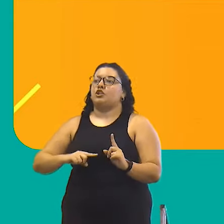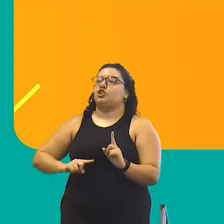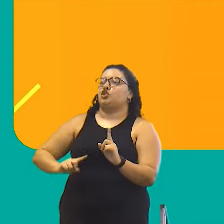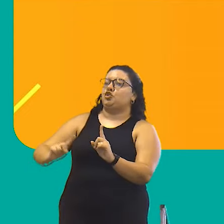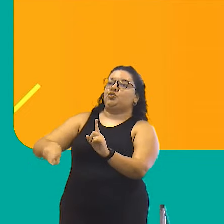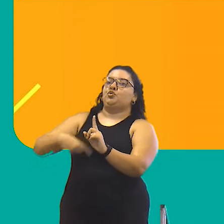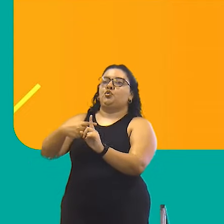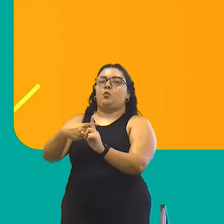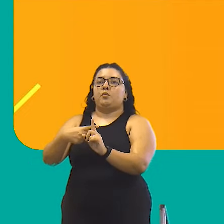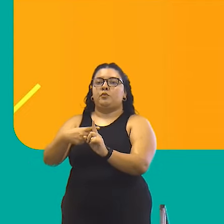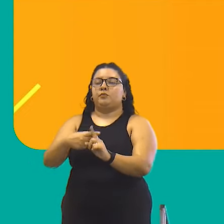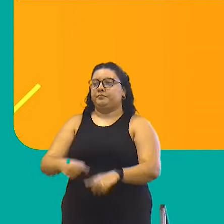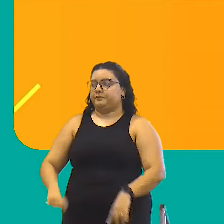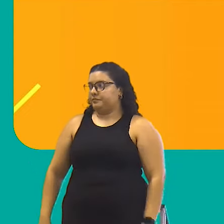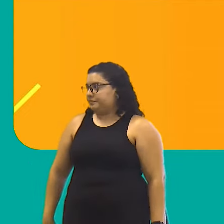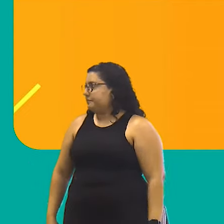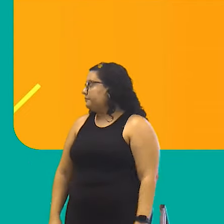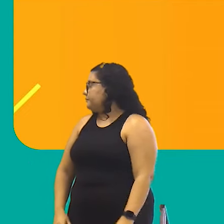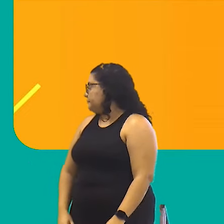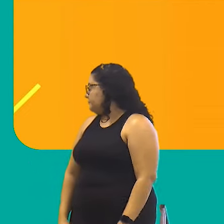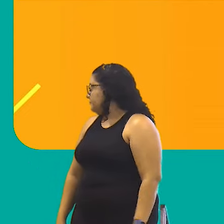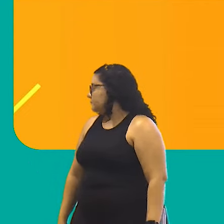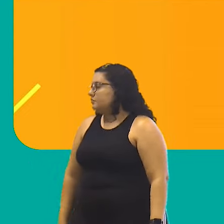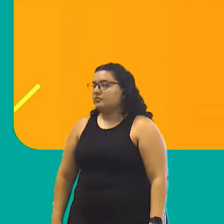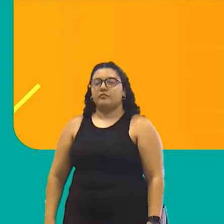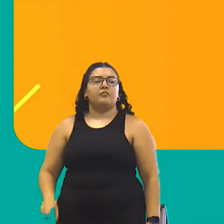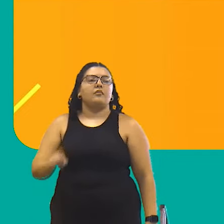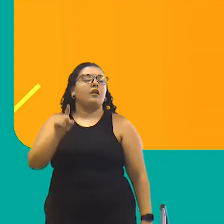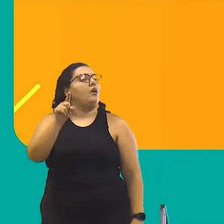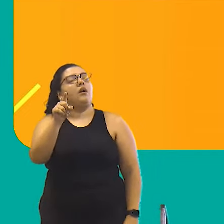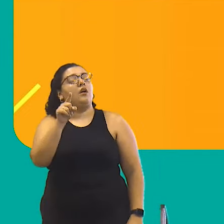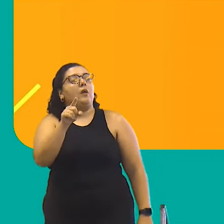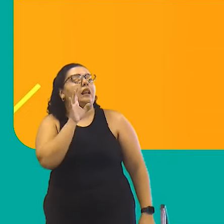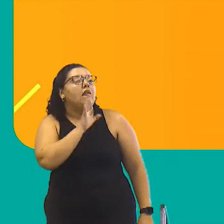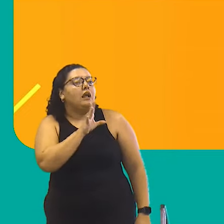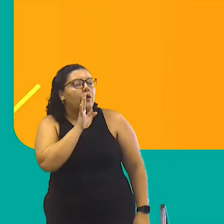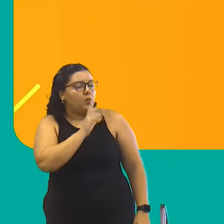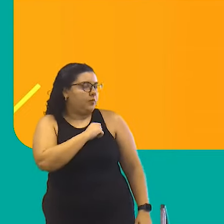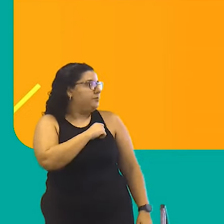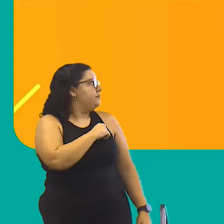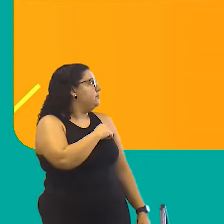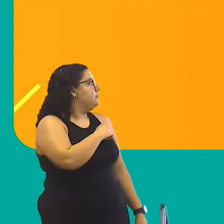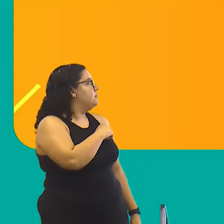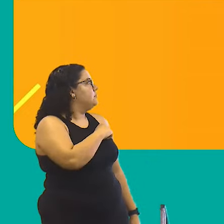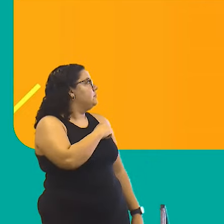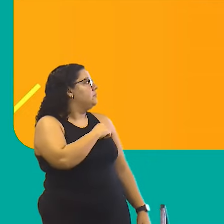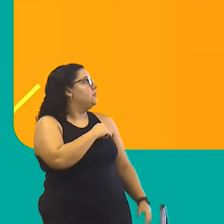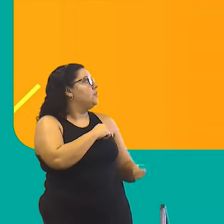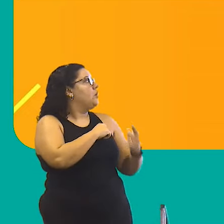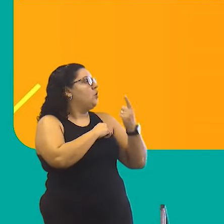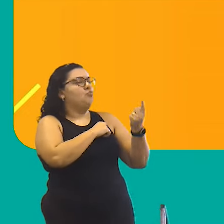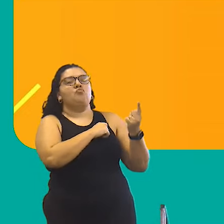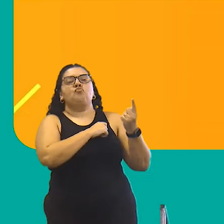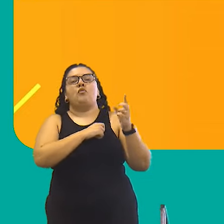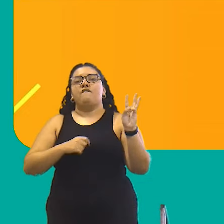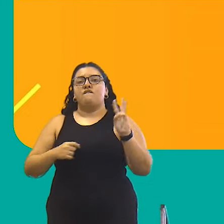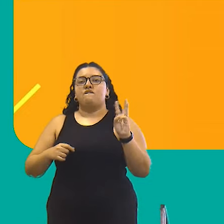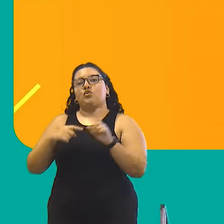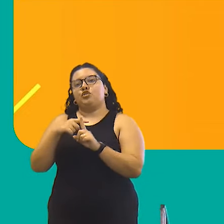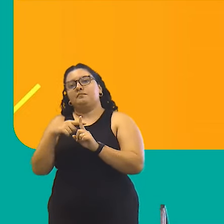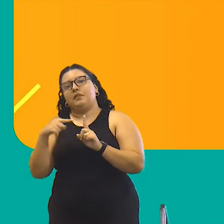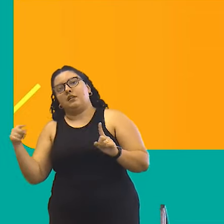as DDPs. E olha como dá bem legal. 1,5 volt mais 1,5 volt